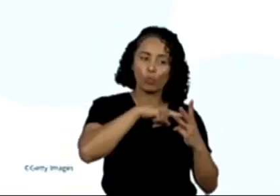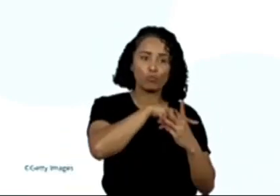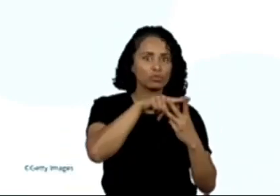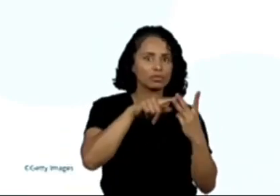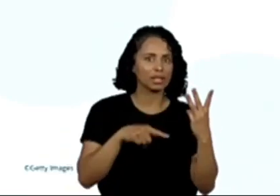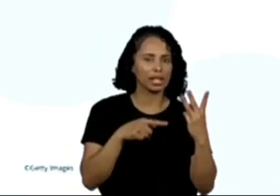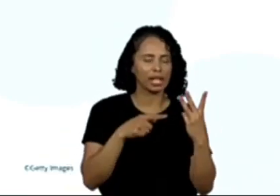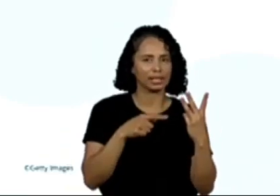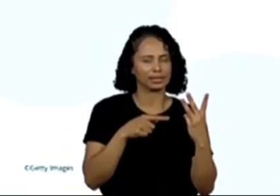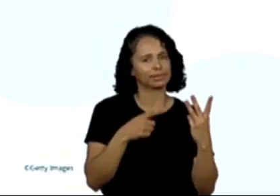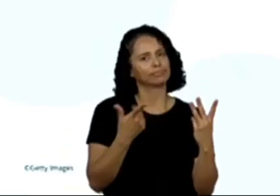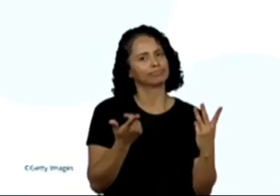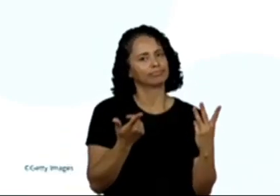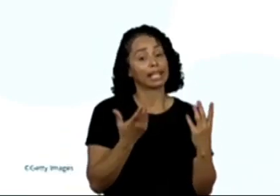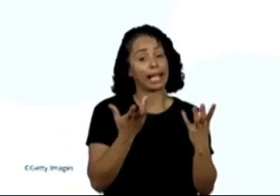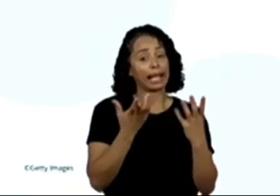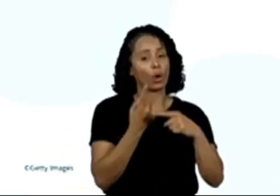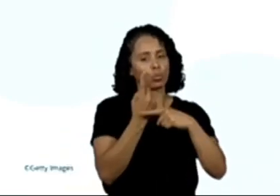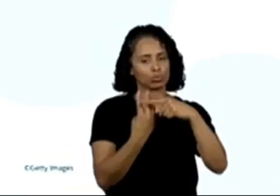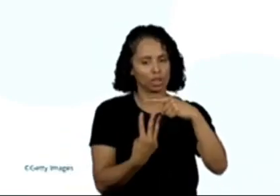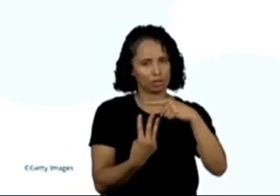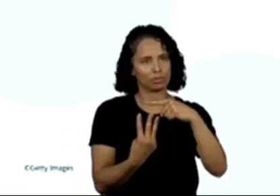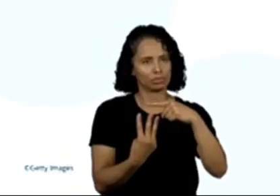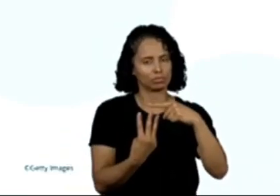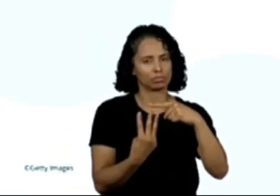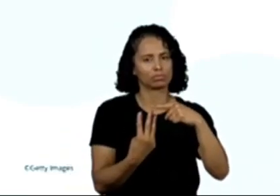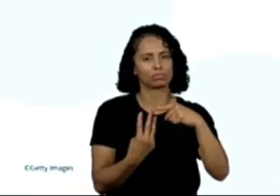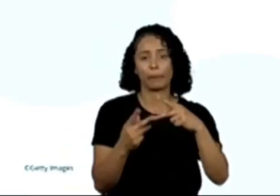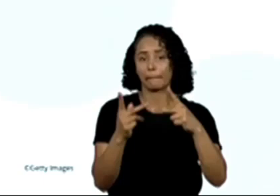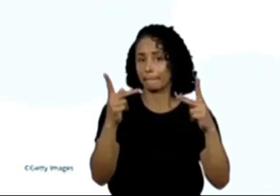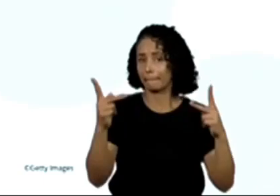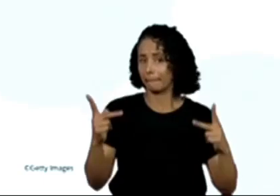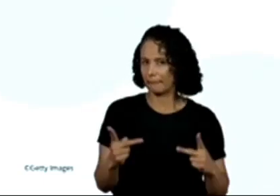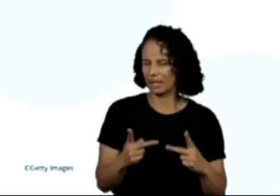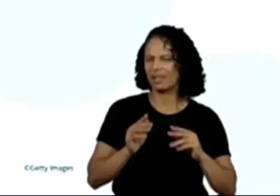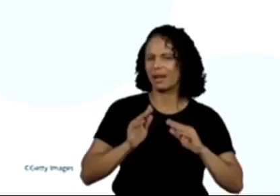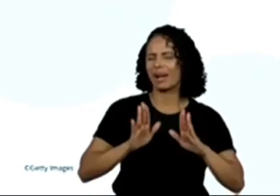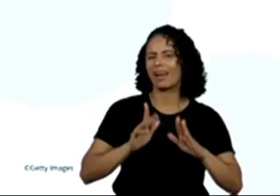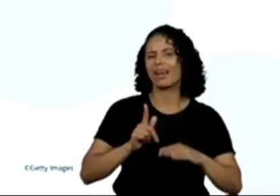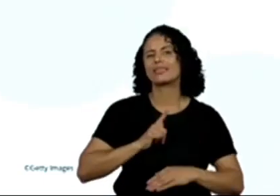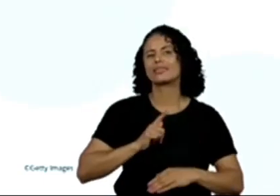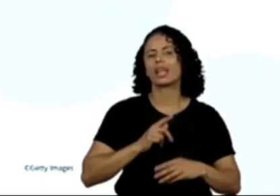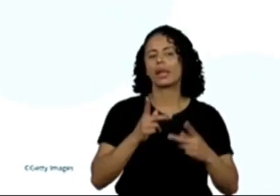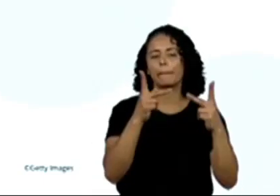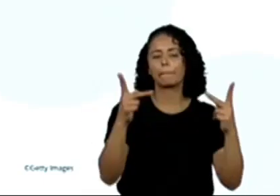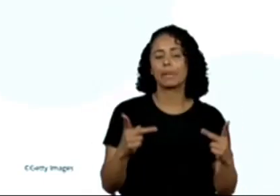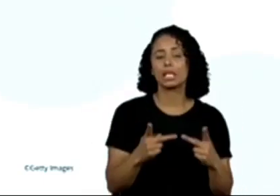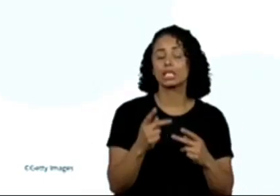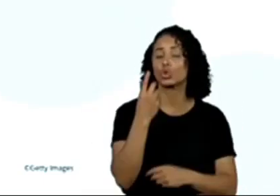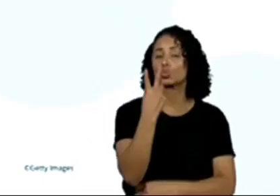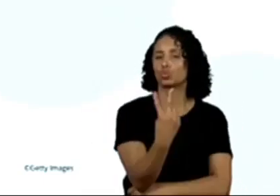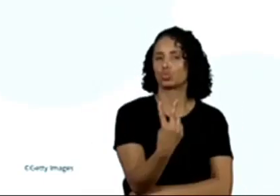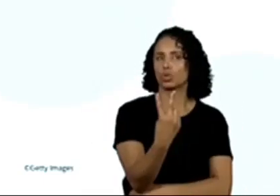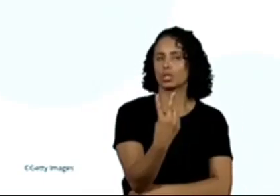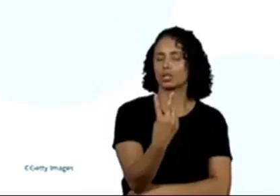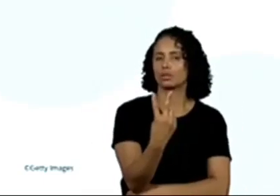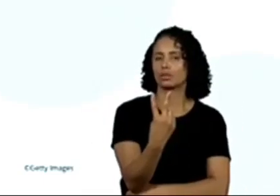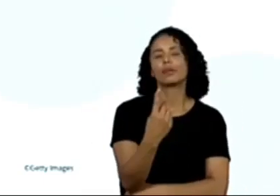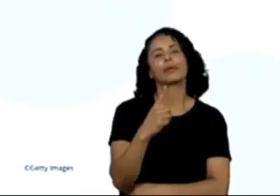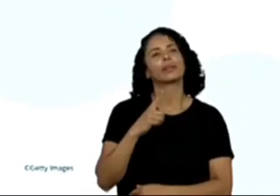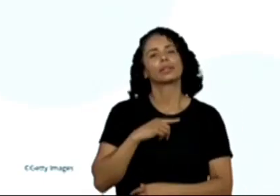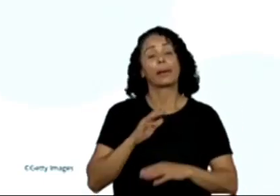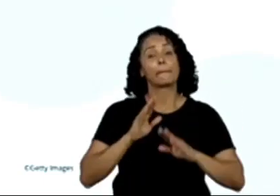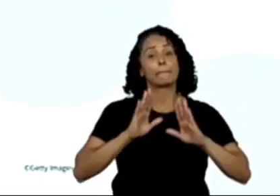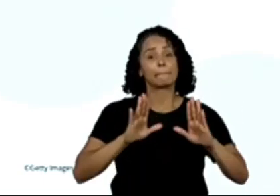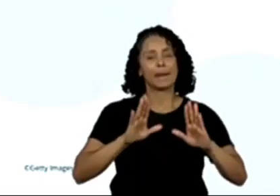quer ela quer a terça parte. Sim. Só que agora, Joelson, eu tenho 2 pizzas. Foi lá pedido 2